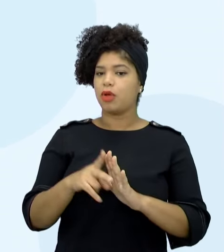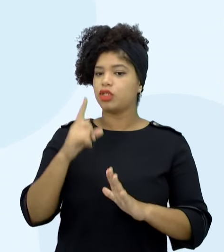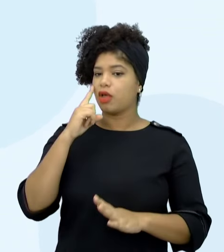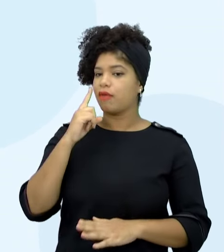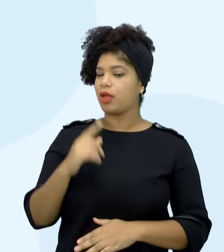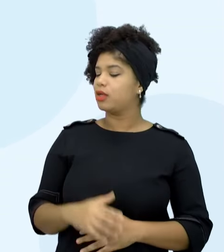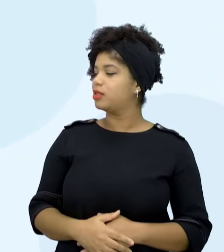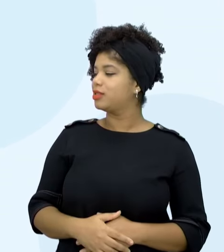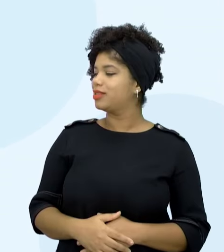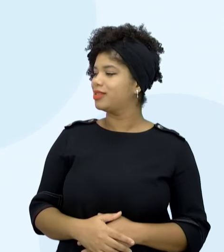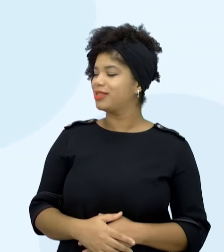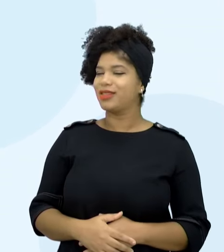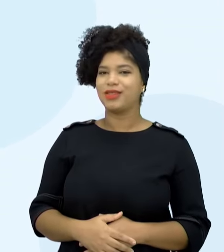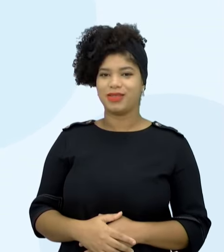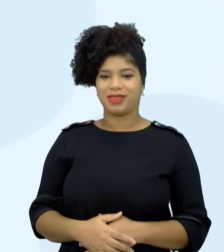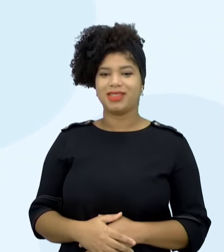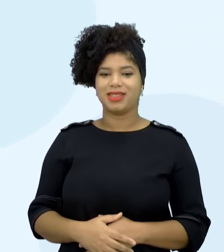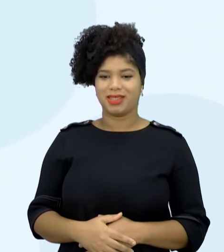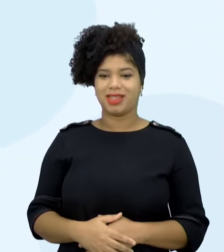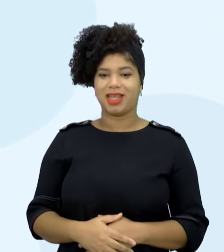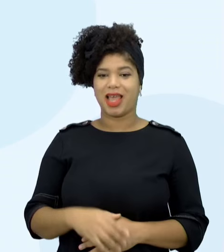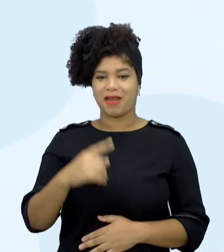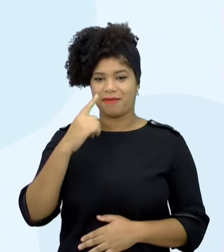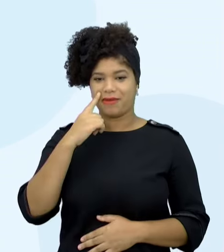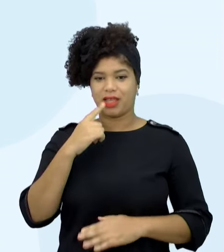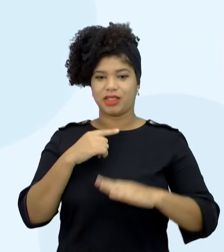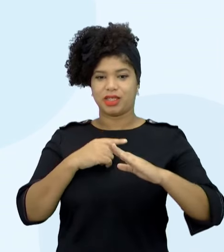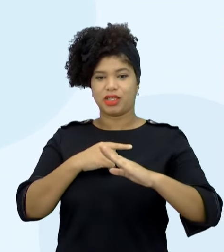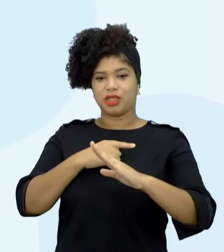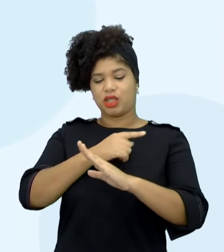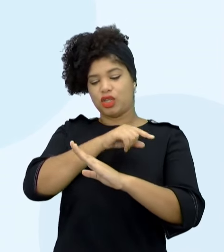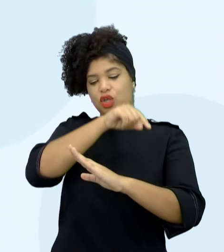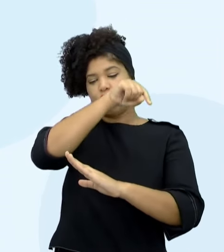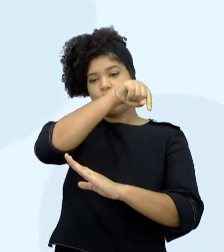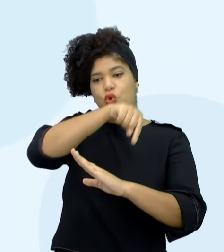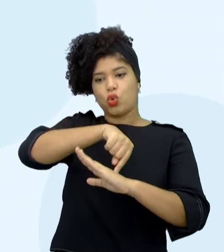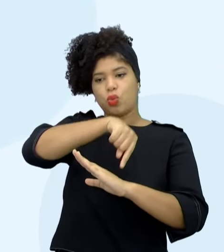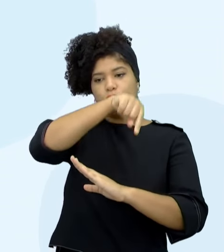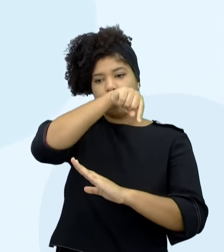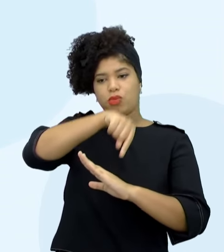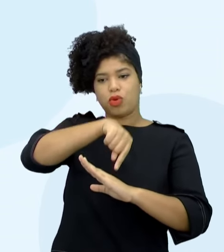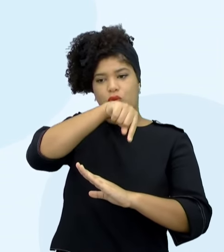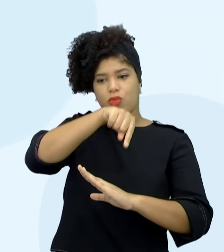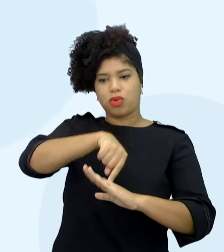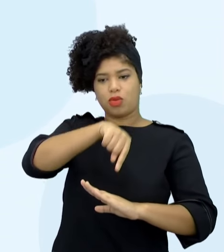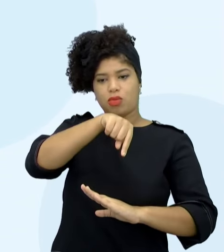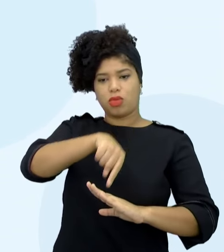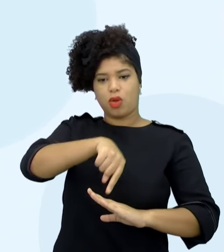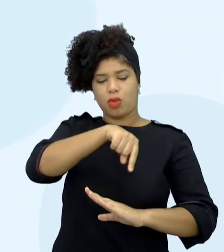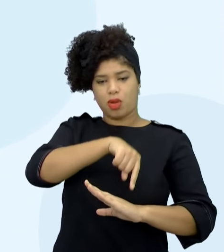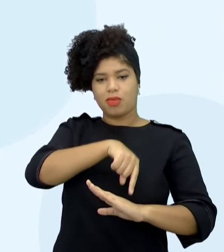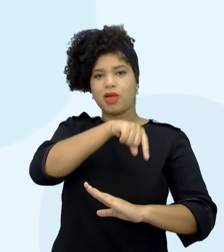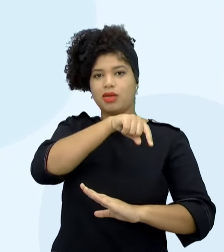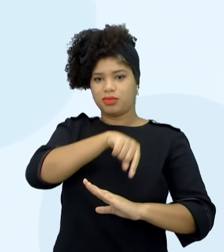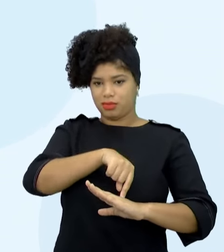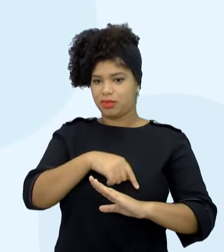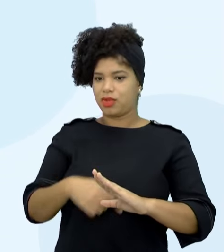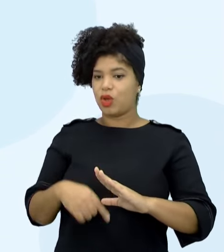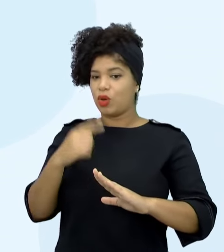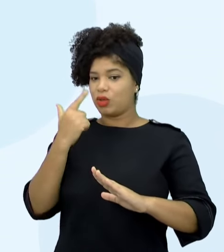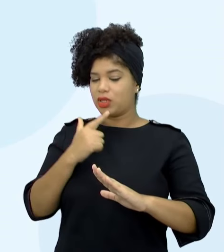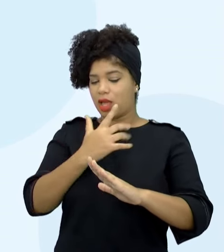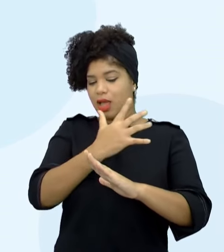fotovoltaica então colocada na direção que pode receber ali os raios solares, a luz solar então